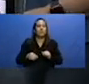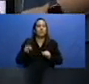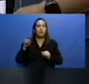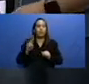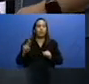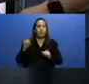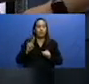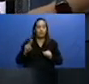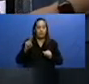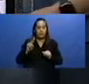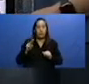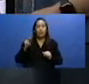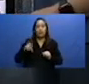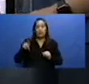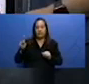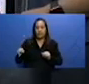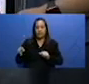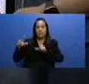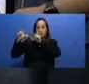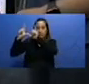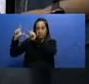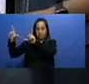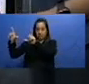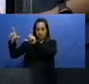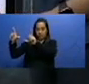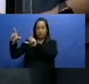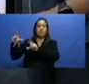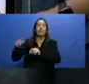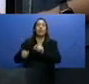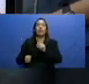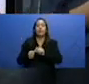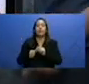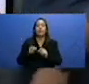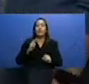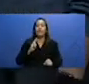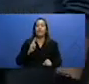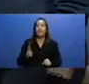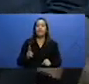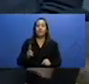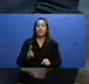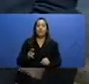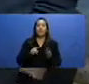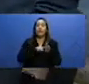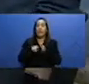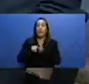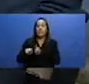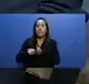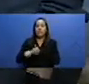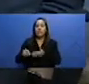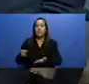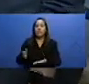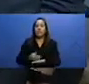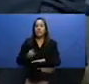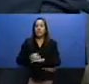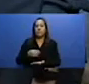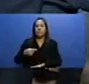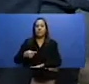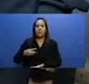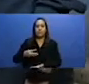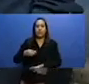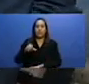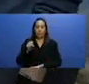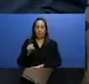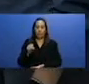usar o da professora mesmo, tá bom? Para a gente poder responder as questões lá da página 131. Então,